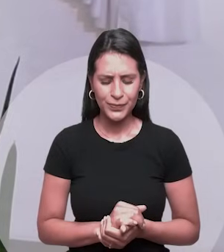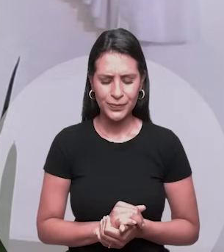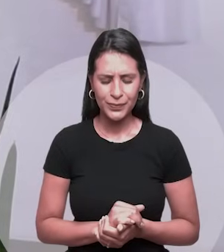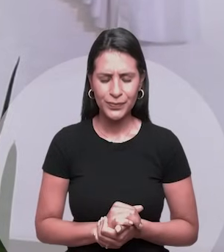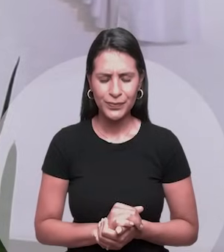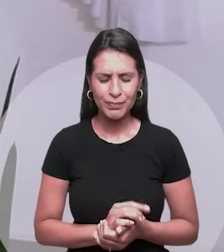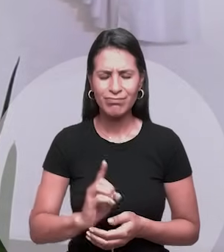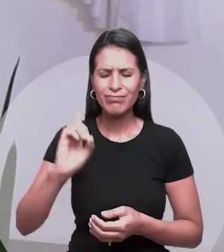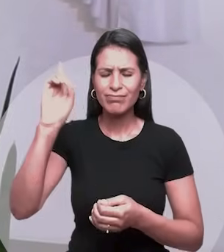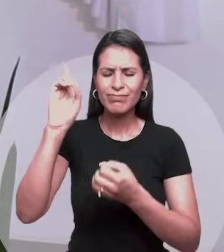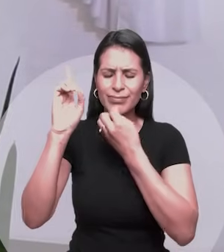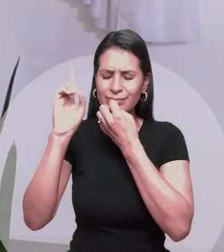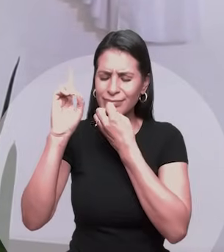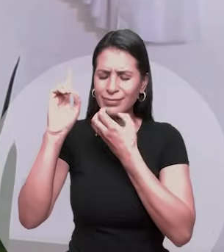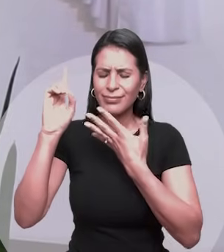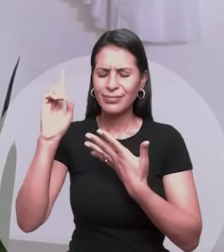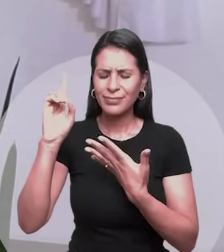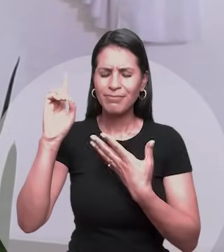Bondoso Deus,